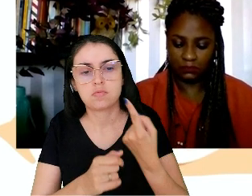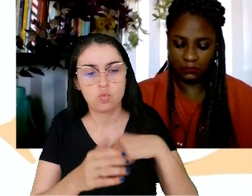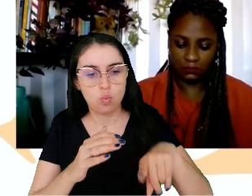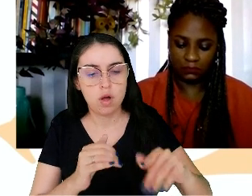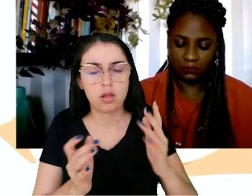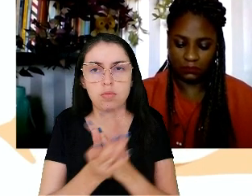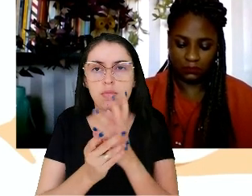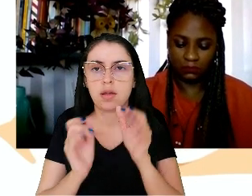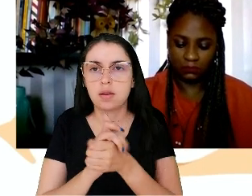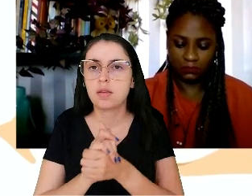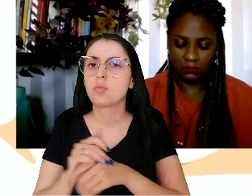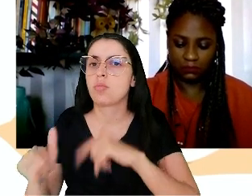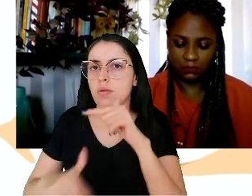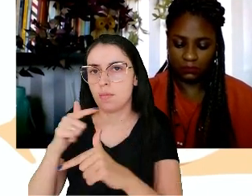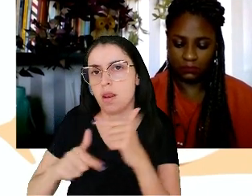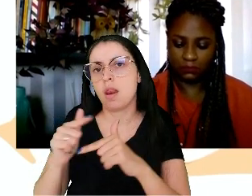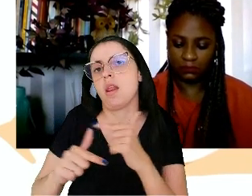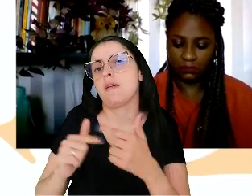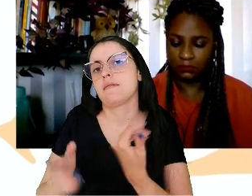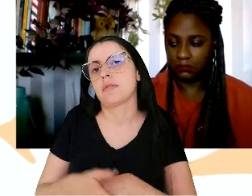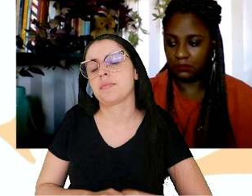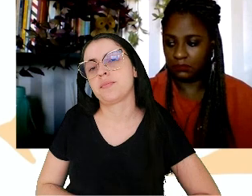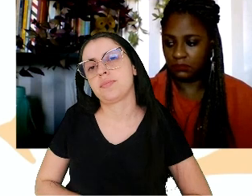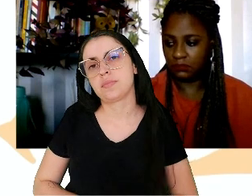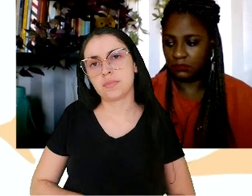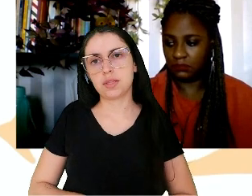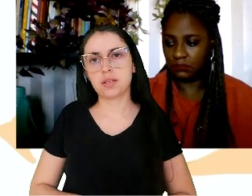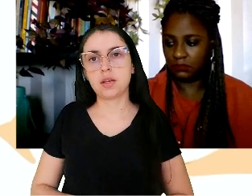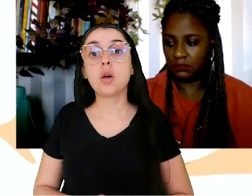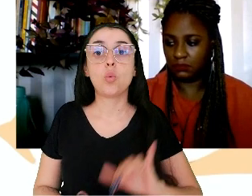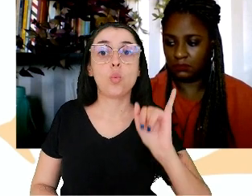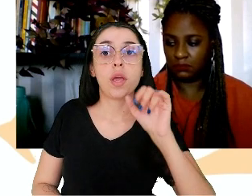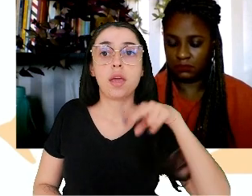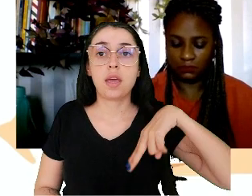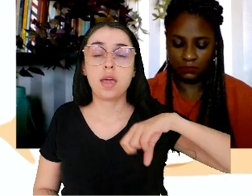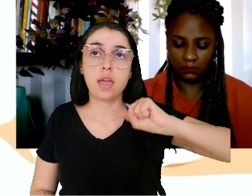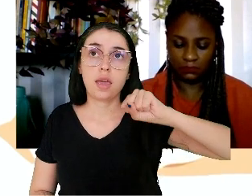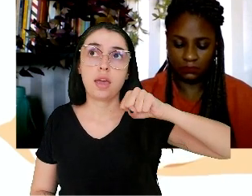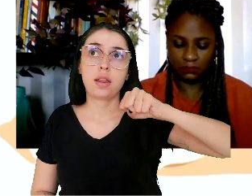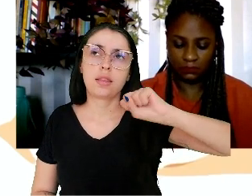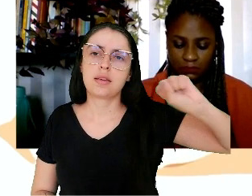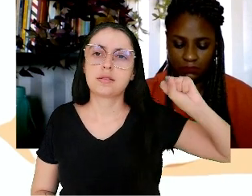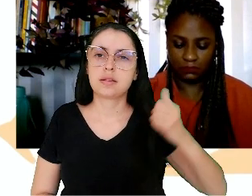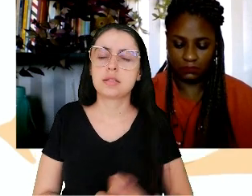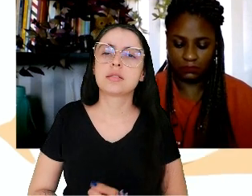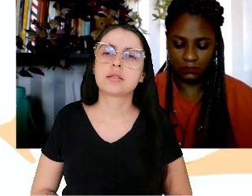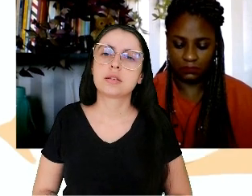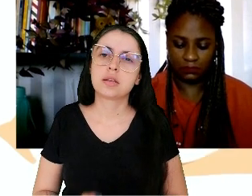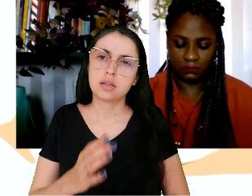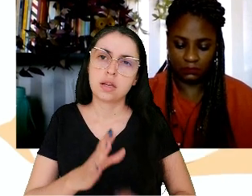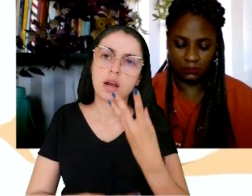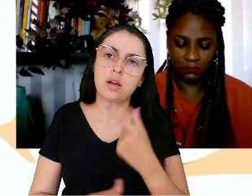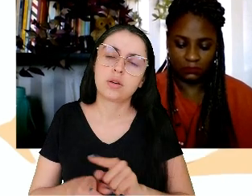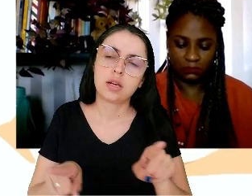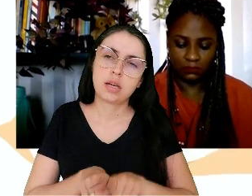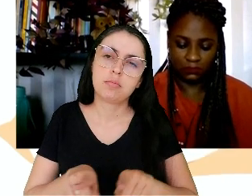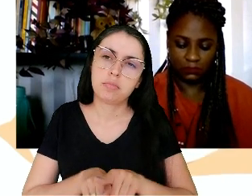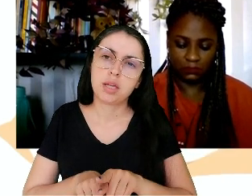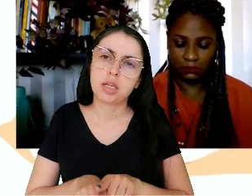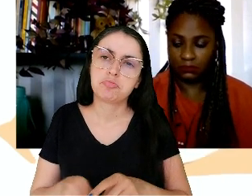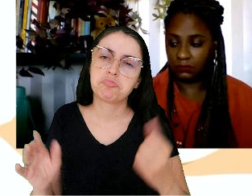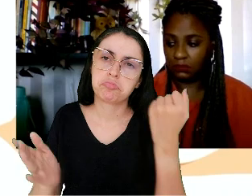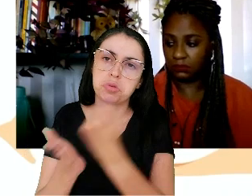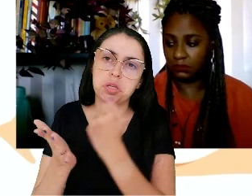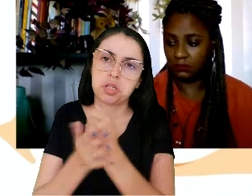marido saía para trabalhar. No aspecto da Previdência Social, existe também alguns marcos